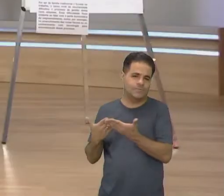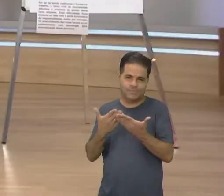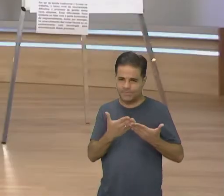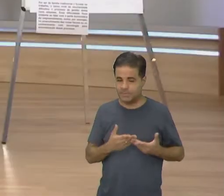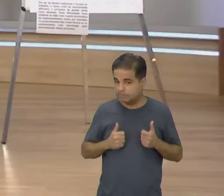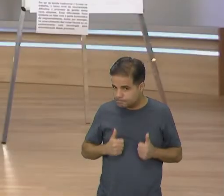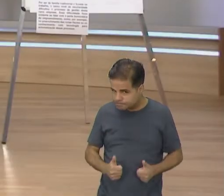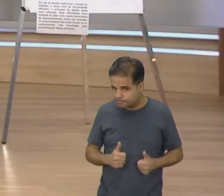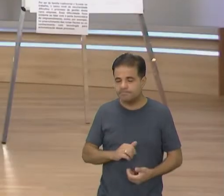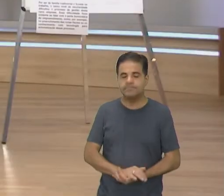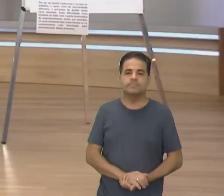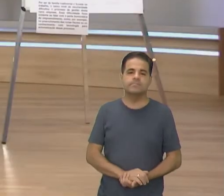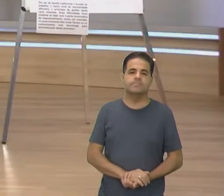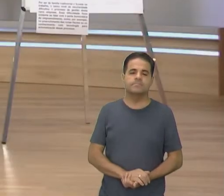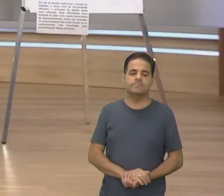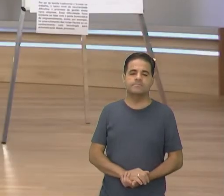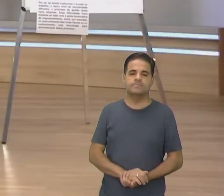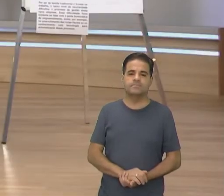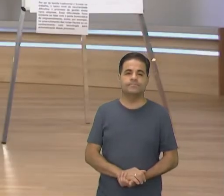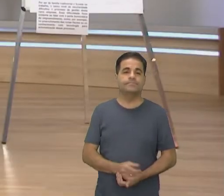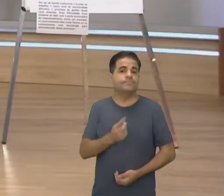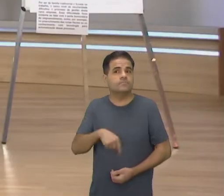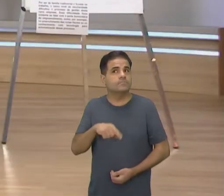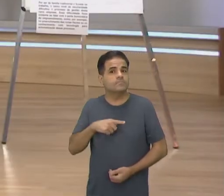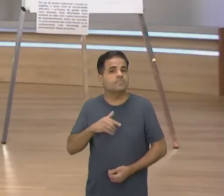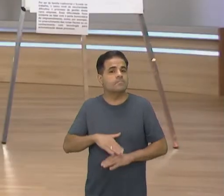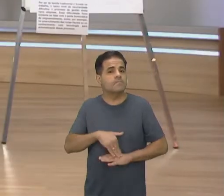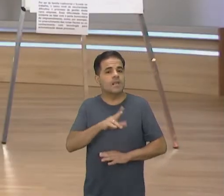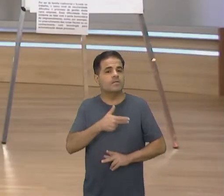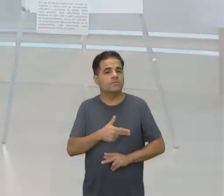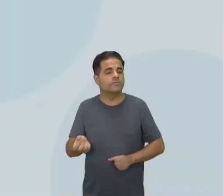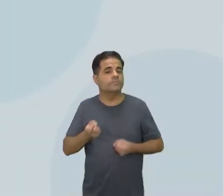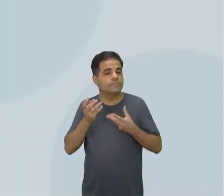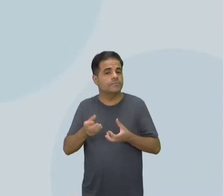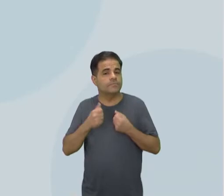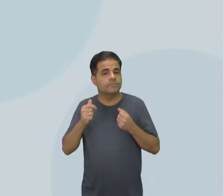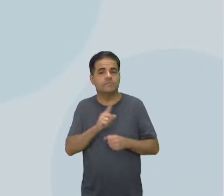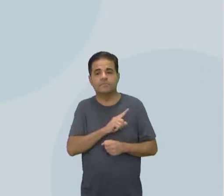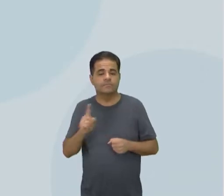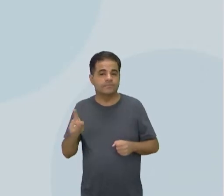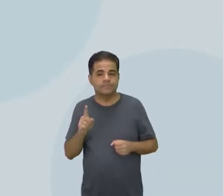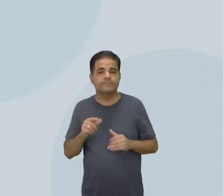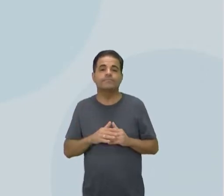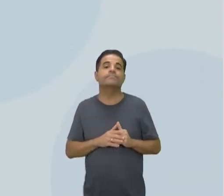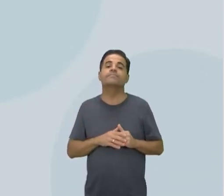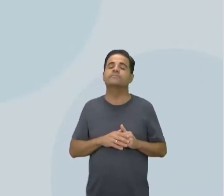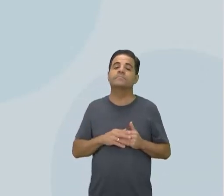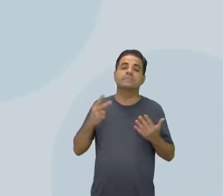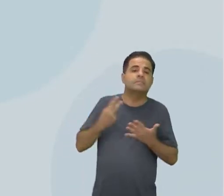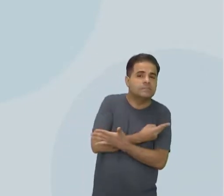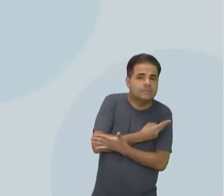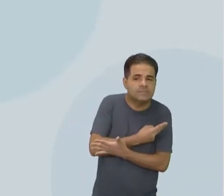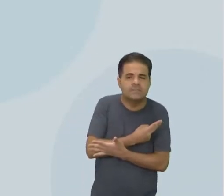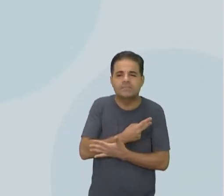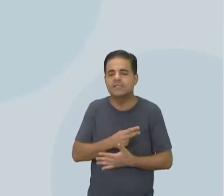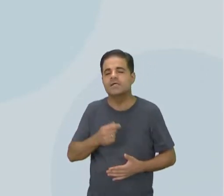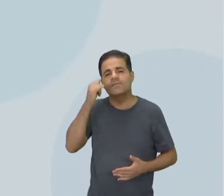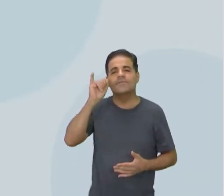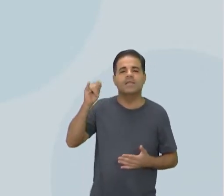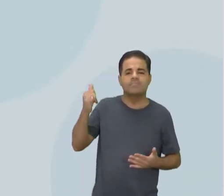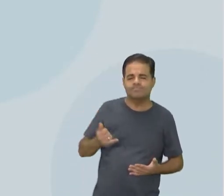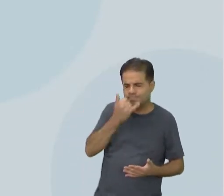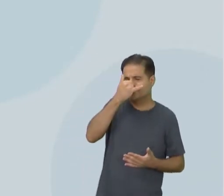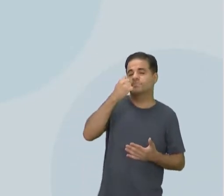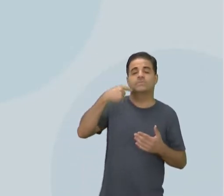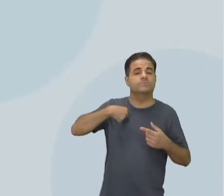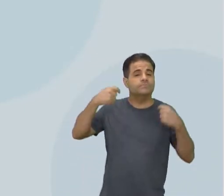Então é isso. Bom, então vamos lá. O que mais que a gente tem, ó? Para não fracassar, eu devo. A gente falou um